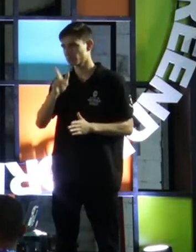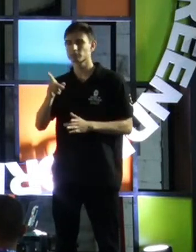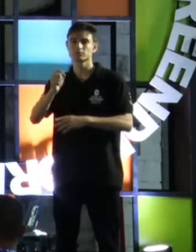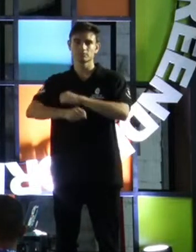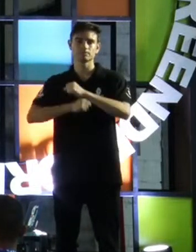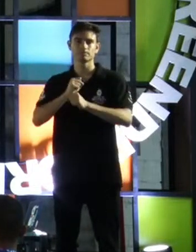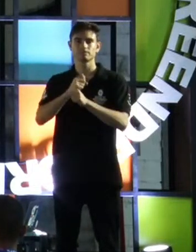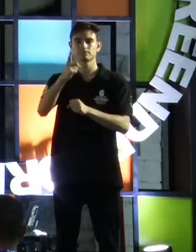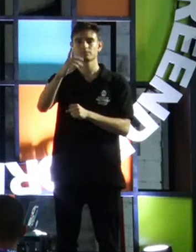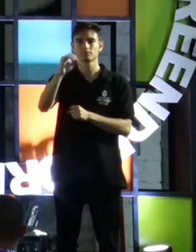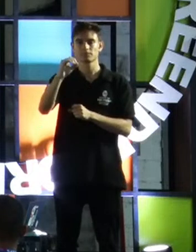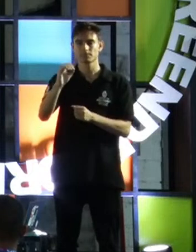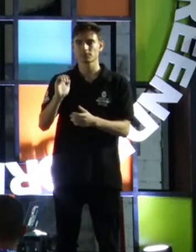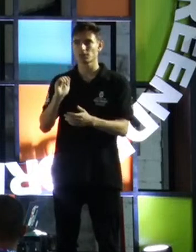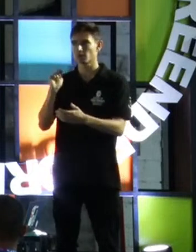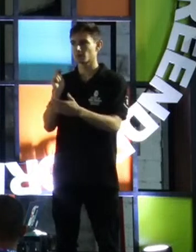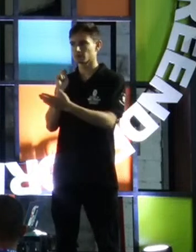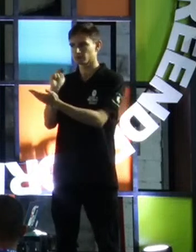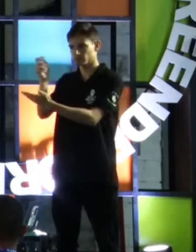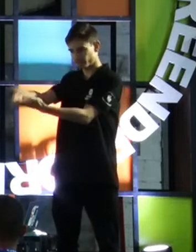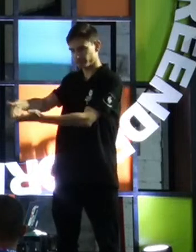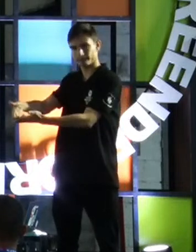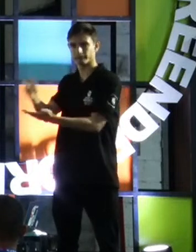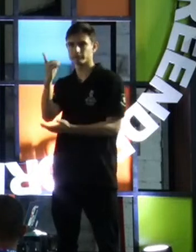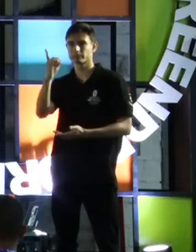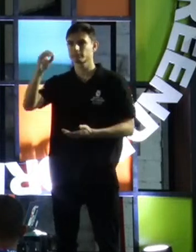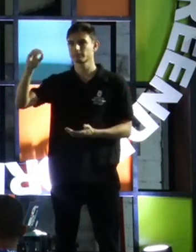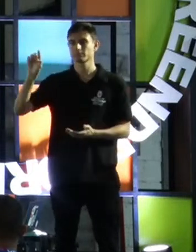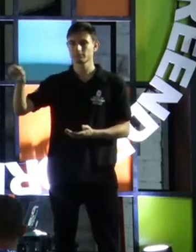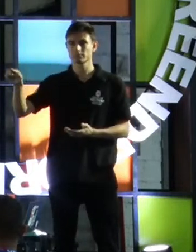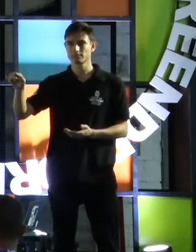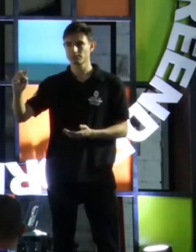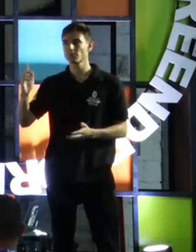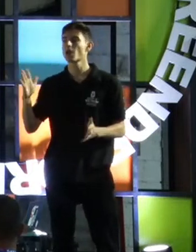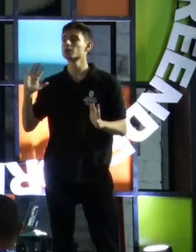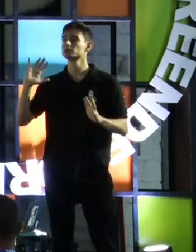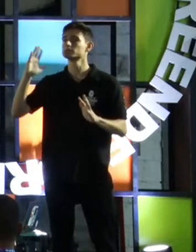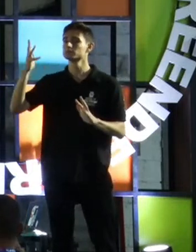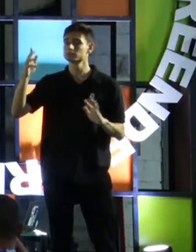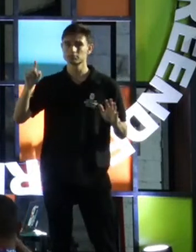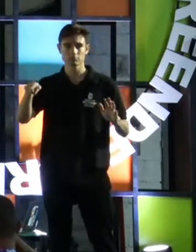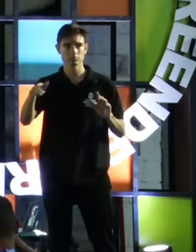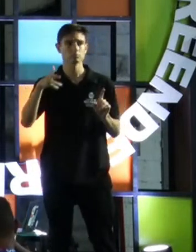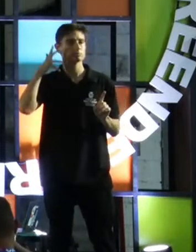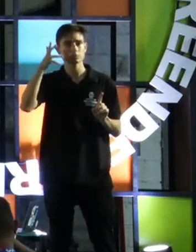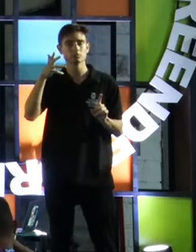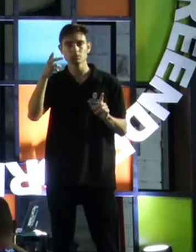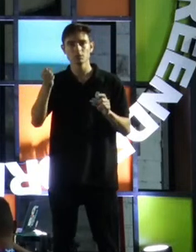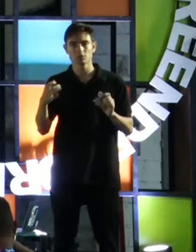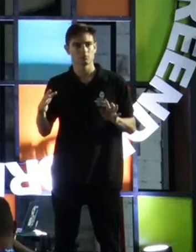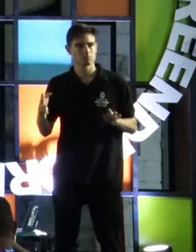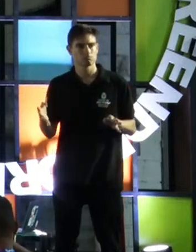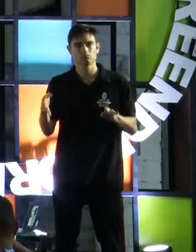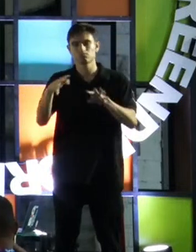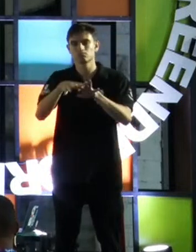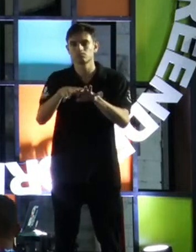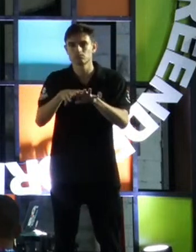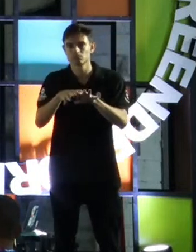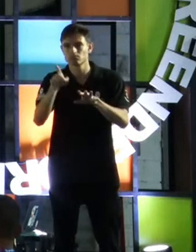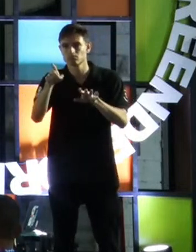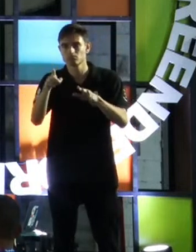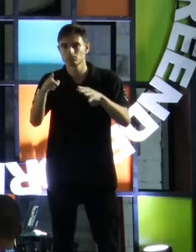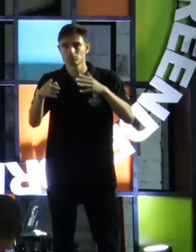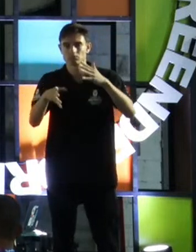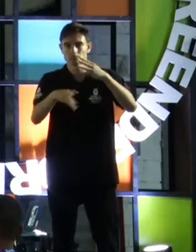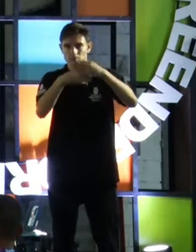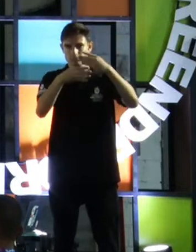anos, investir em 100 mil startups. Aí a greia, que quando ele estava chegando no evento, ele resolveu incluir um slide lá na